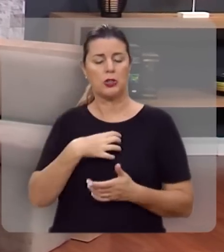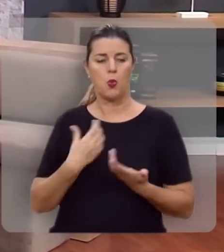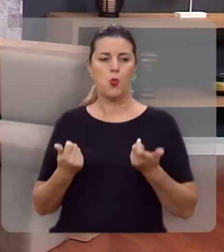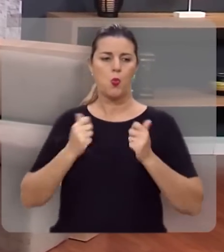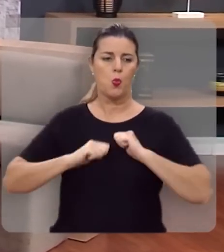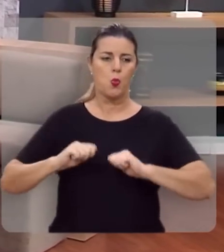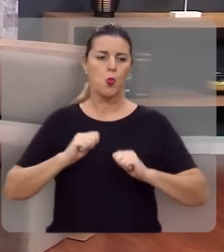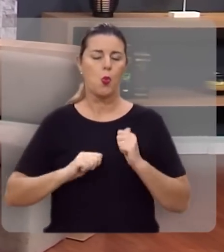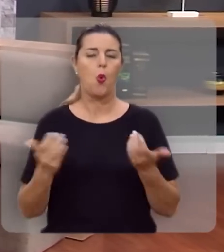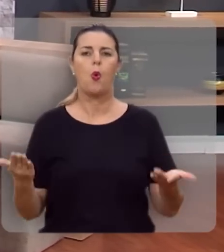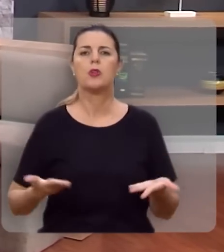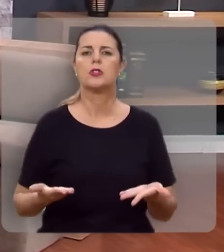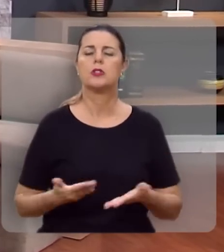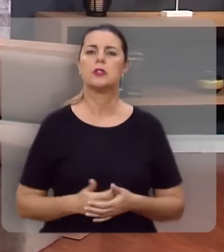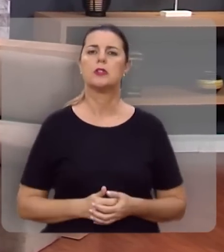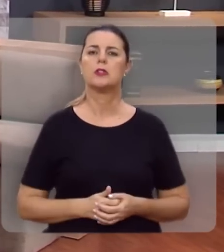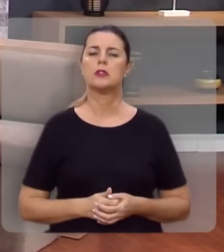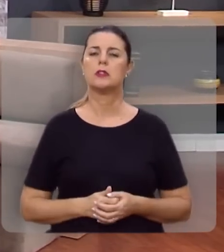ansioso hoje.